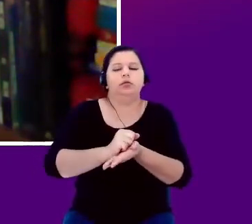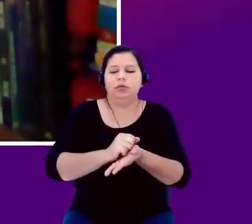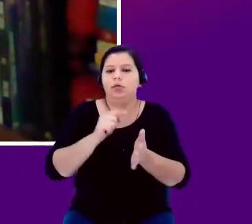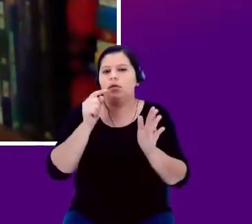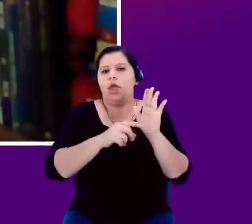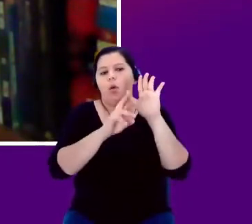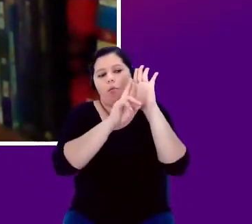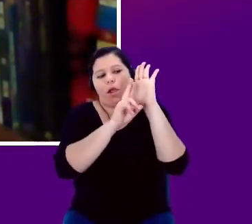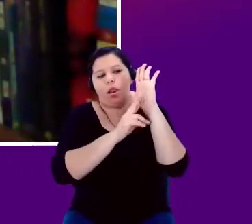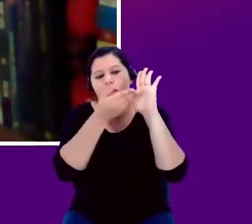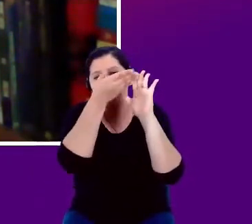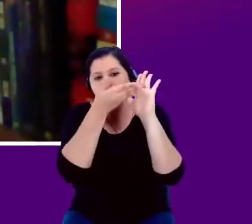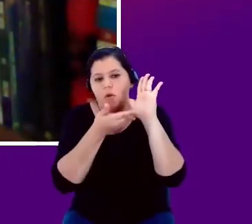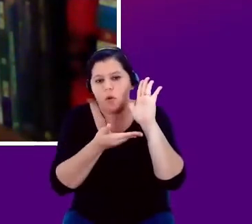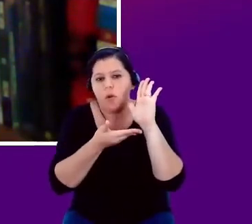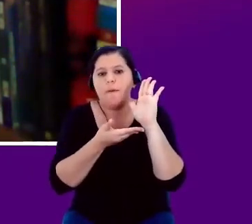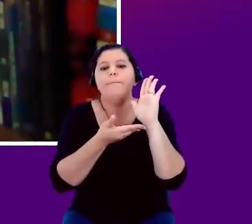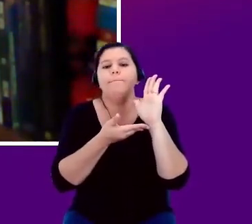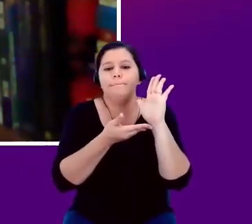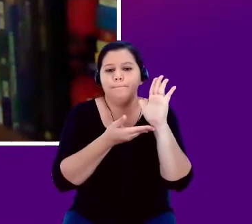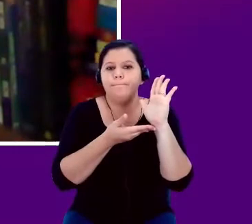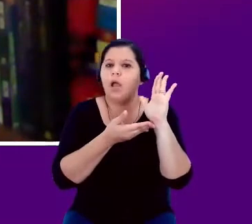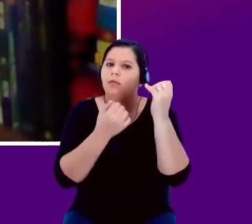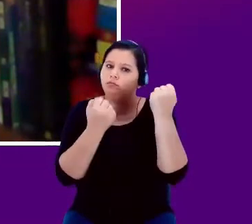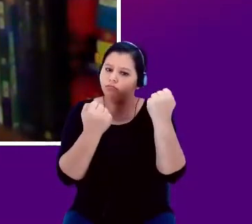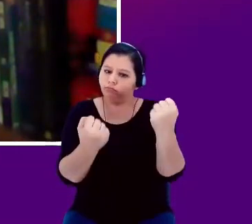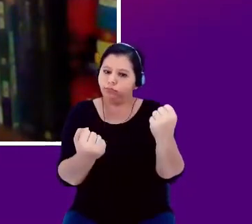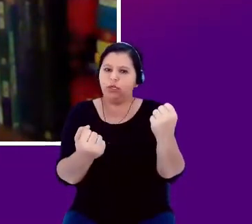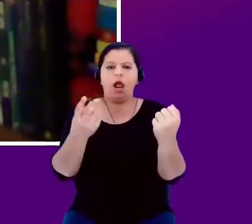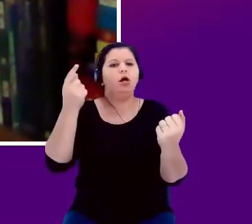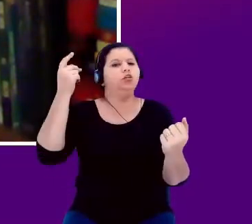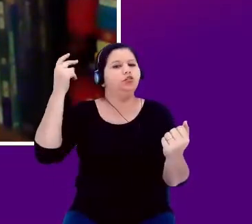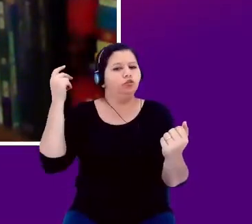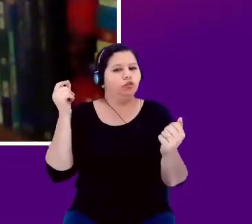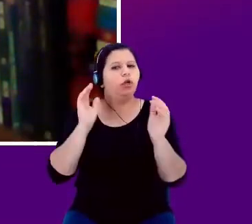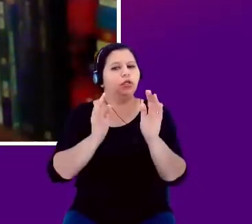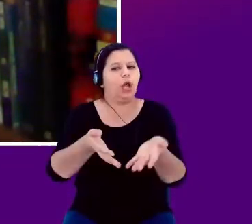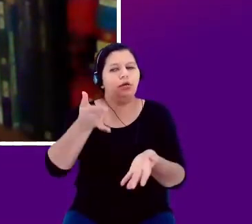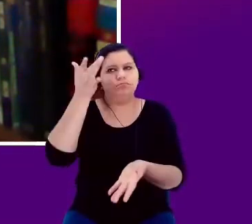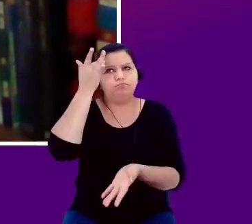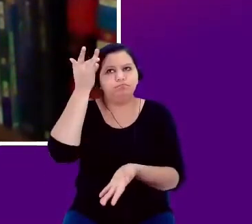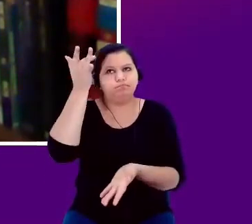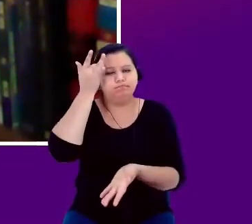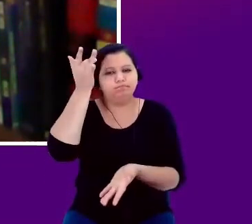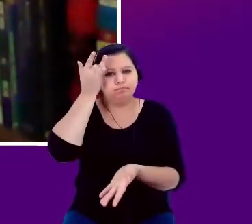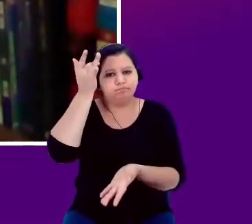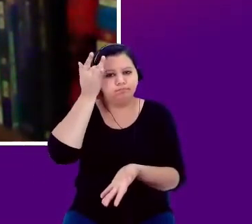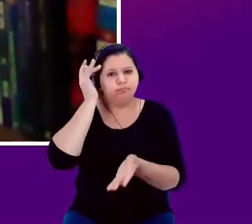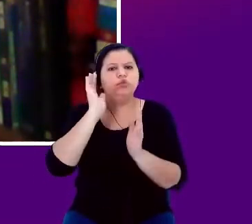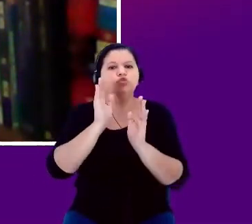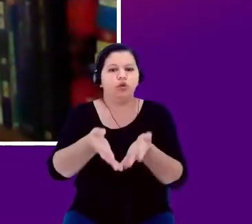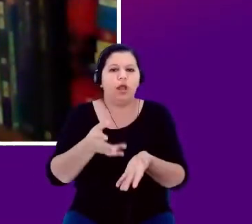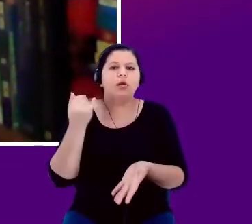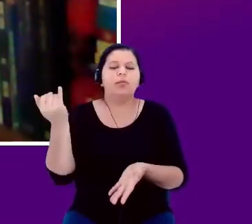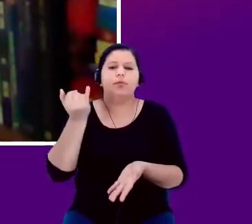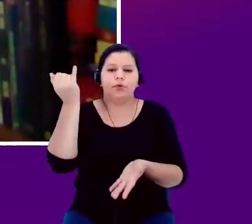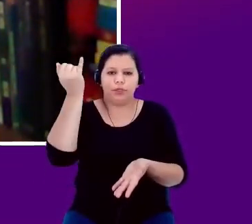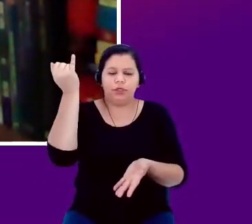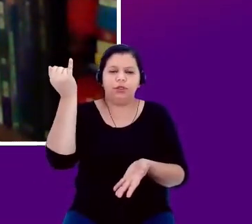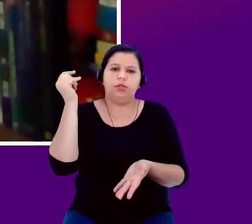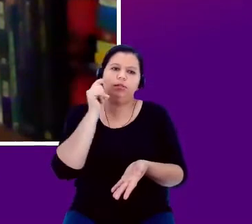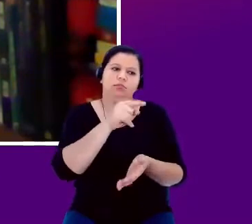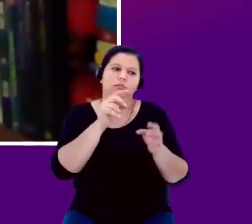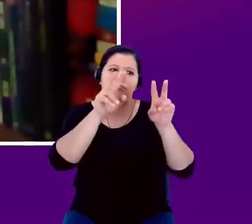norma realmente robusta, antiga, e já traz uma bagagem bastante importante nessa questão